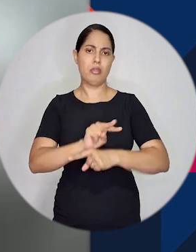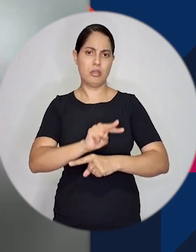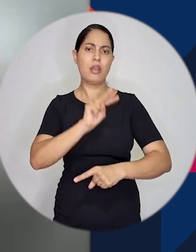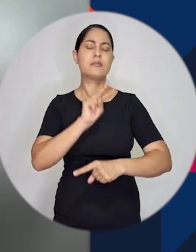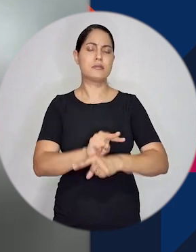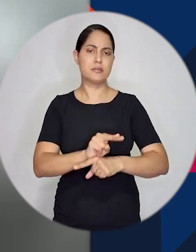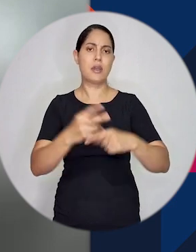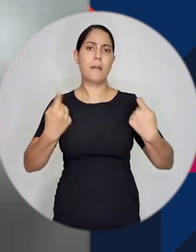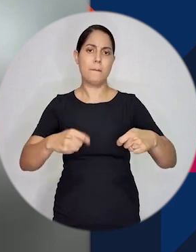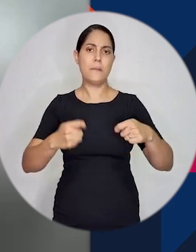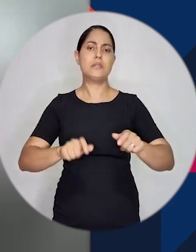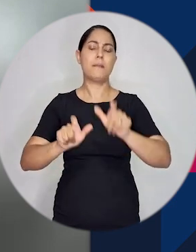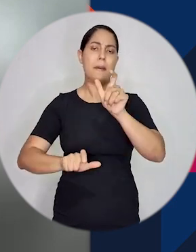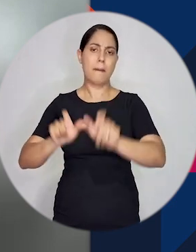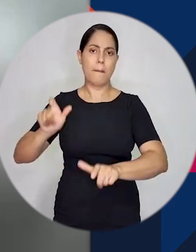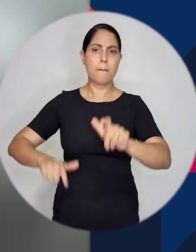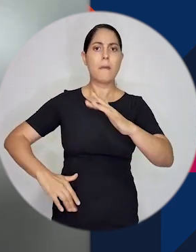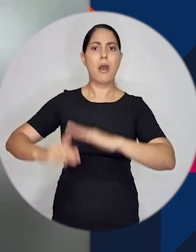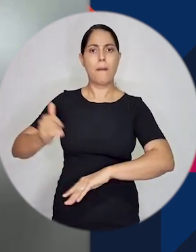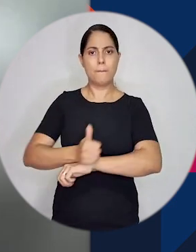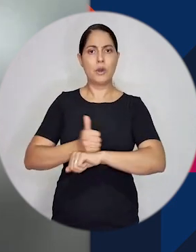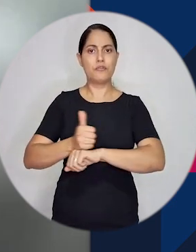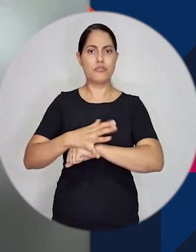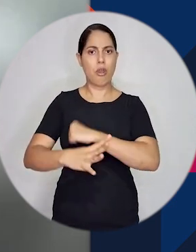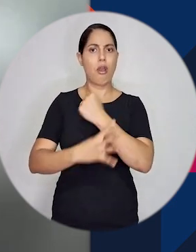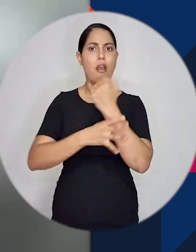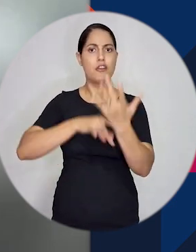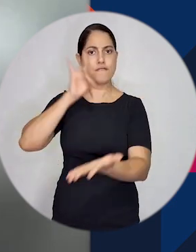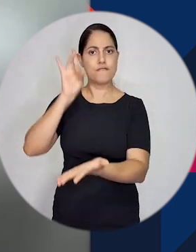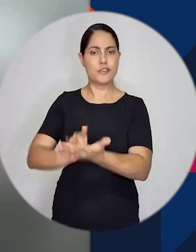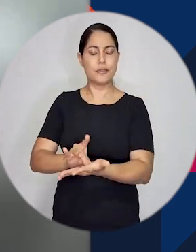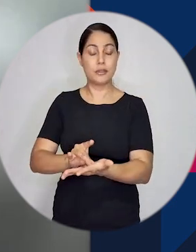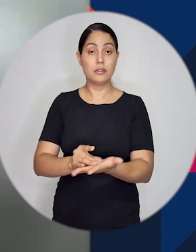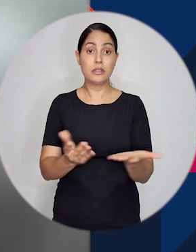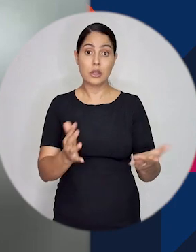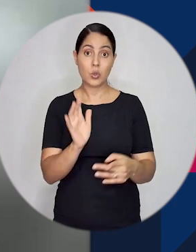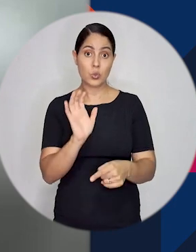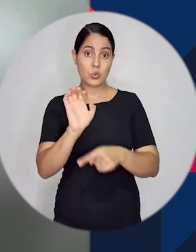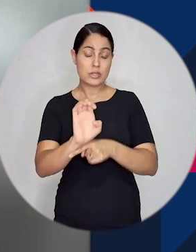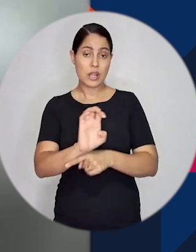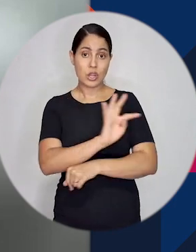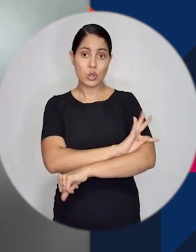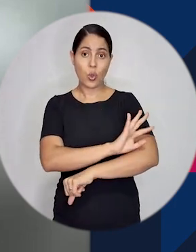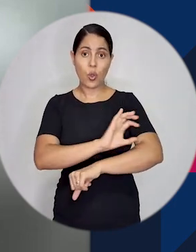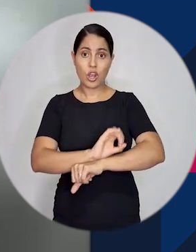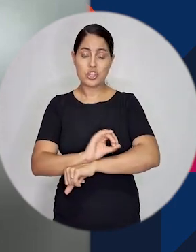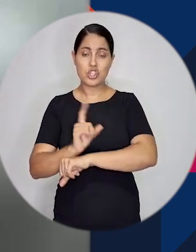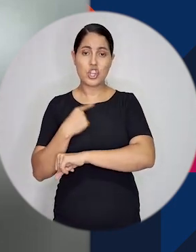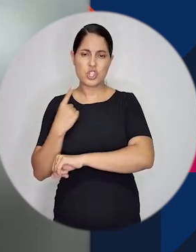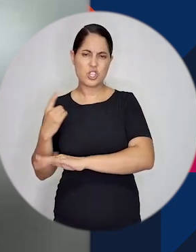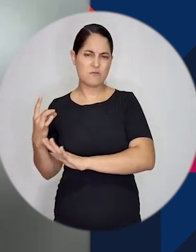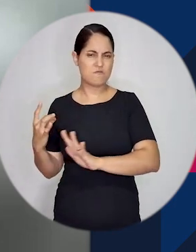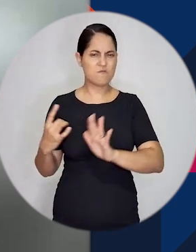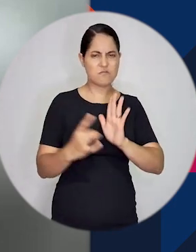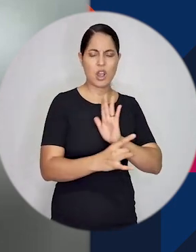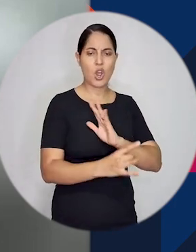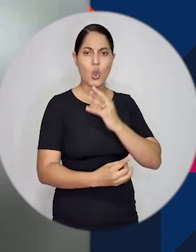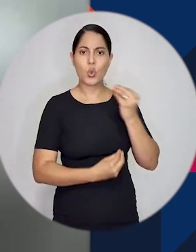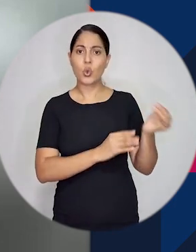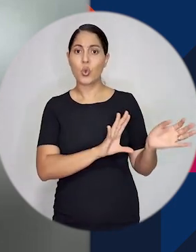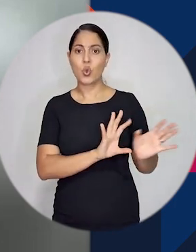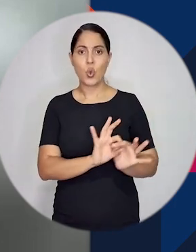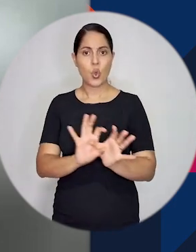ser preservada e garantida no exercício profissional. Tocantins, nós viemos fazendo inúmeros desagravos como